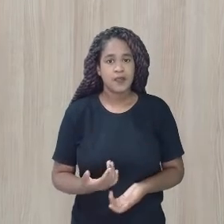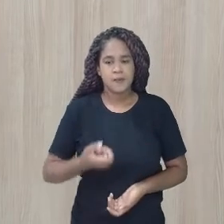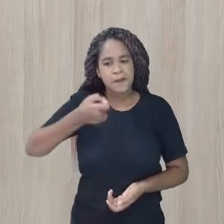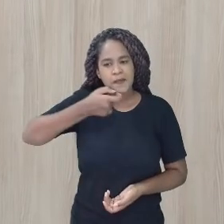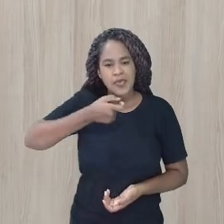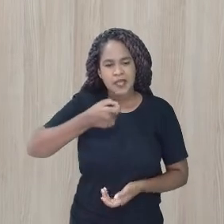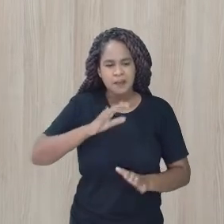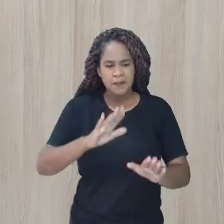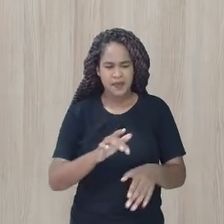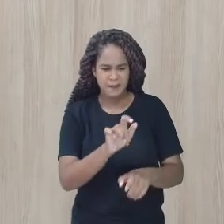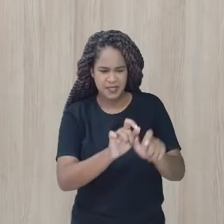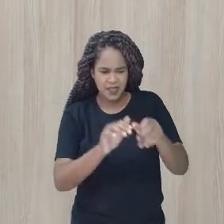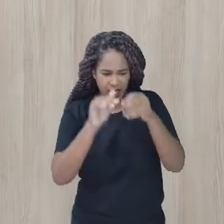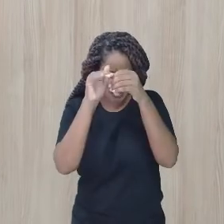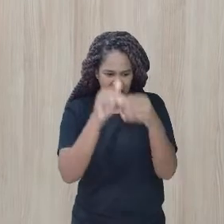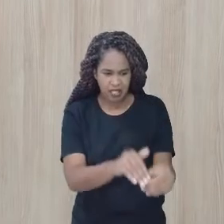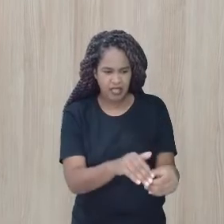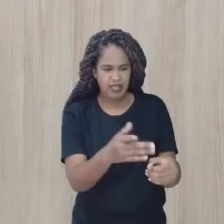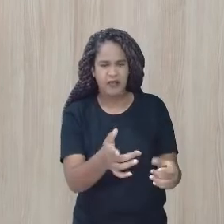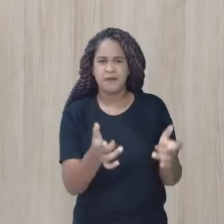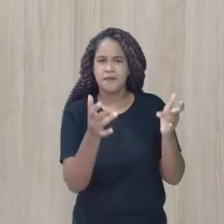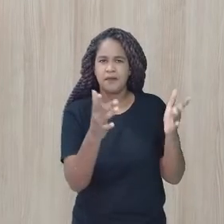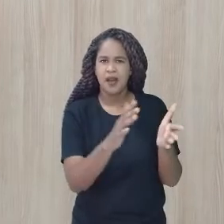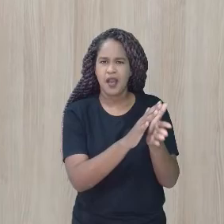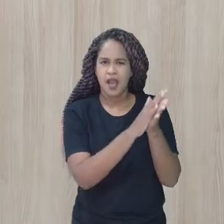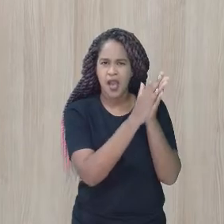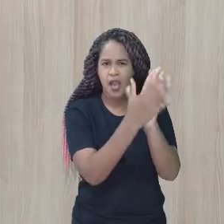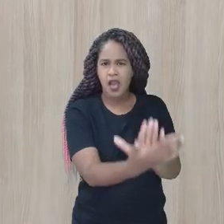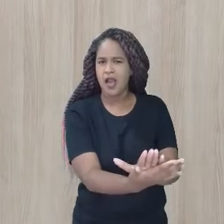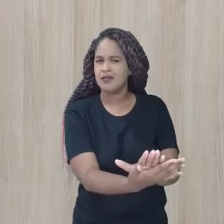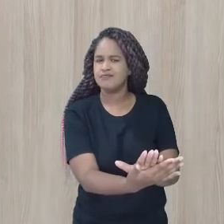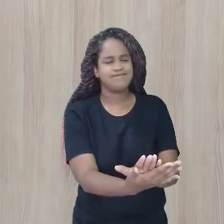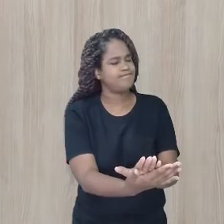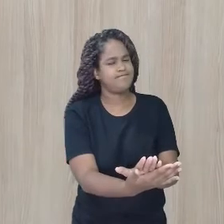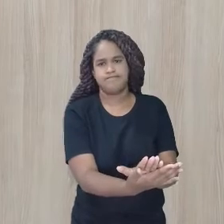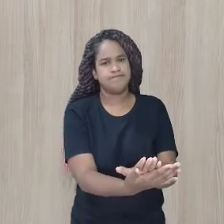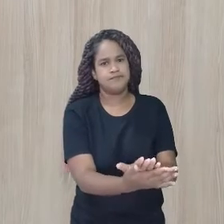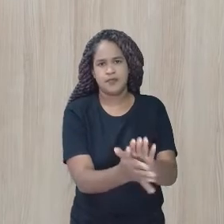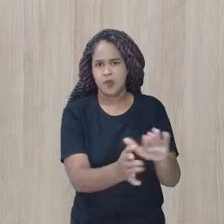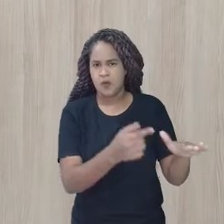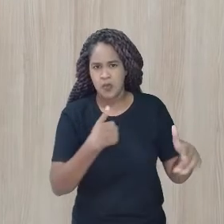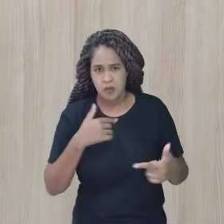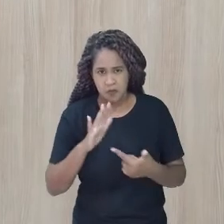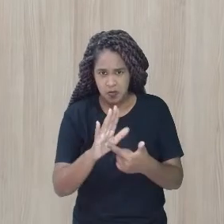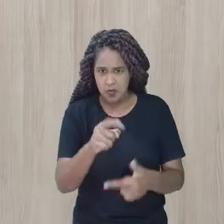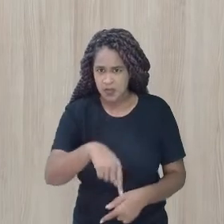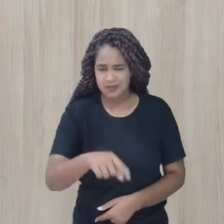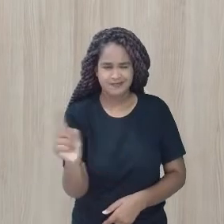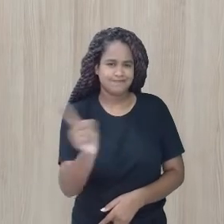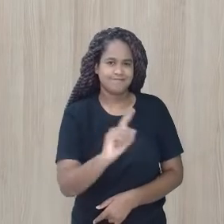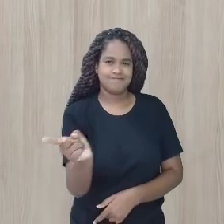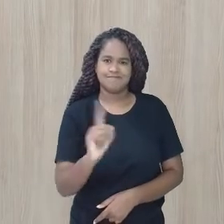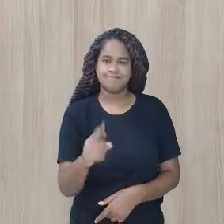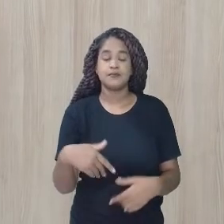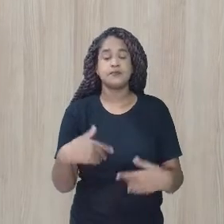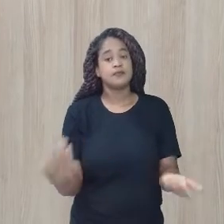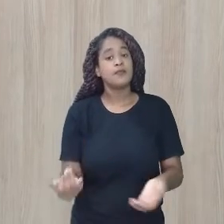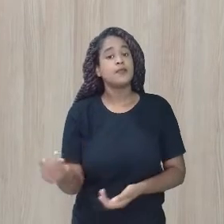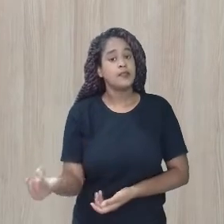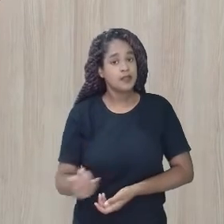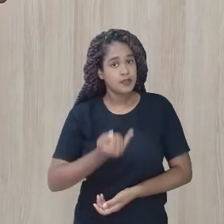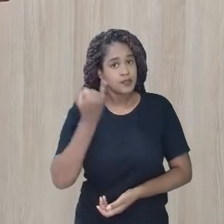pessoas, jamais, que diminui, que ofende, jamais eu traria na minha sala de aula. Então, isso é